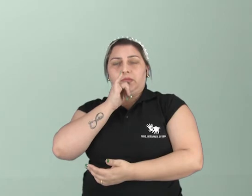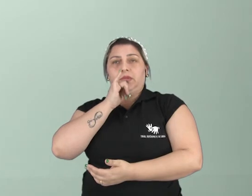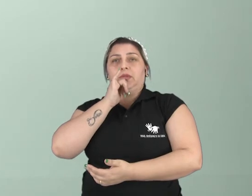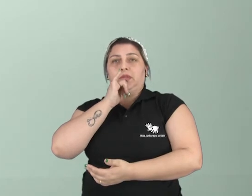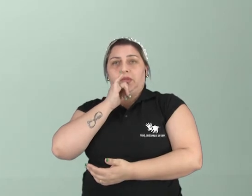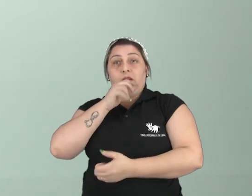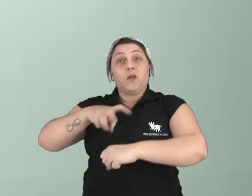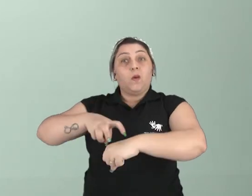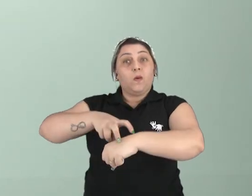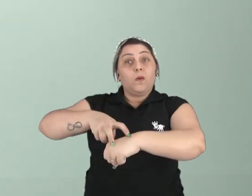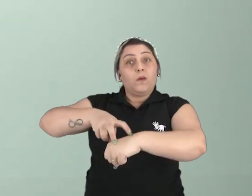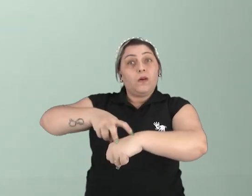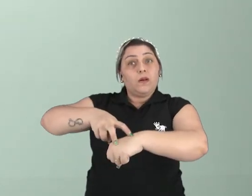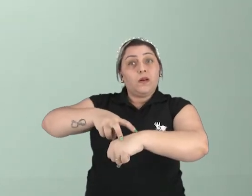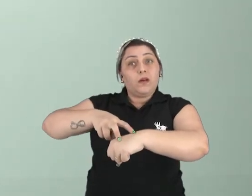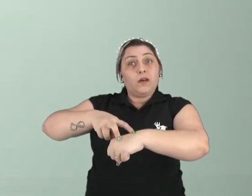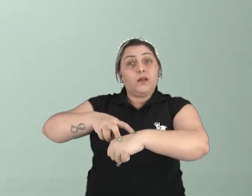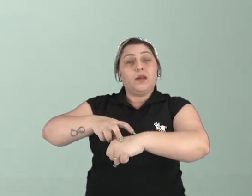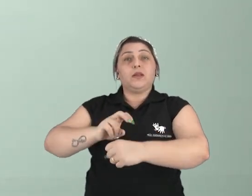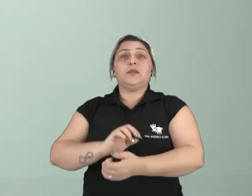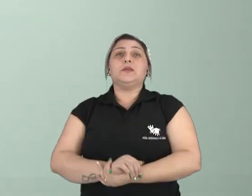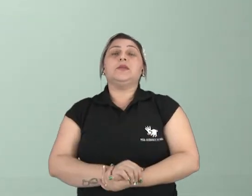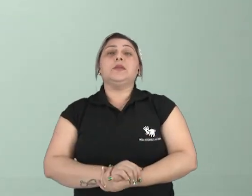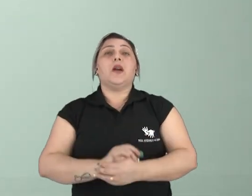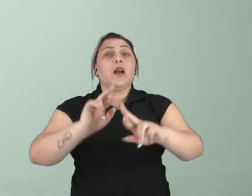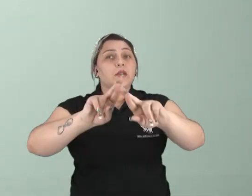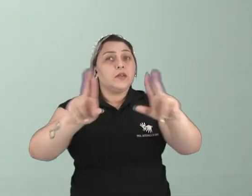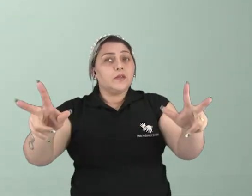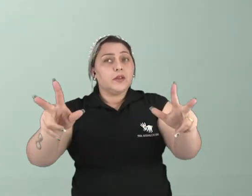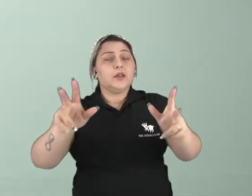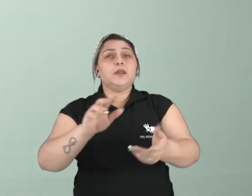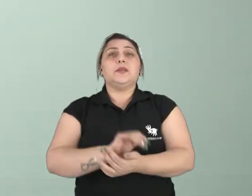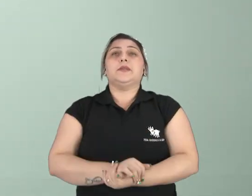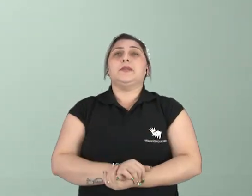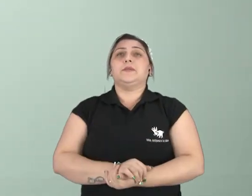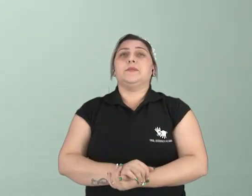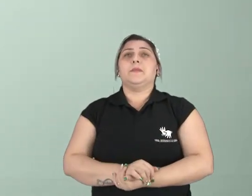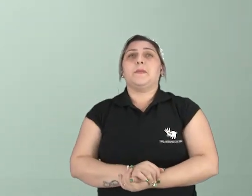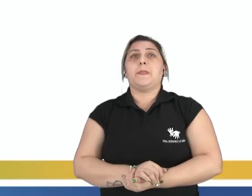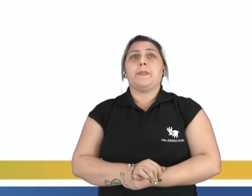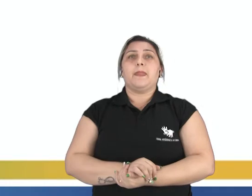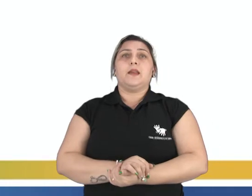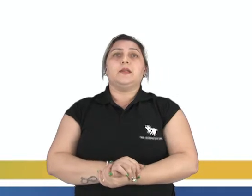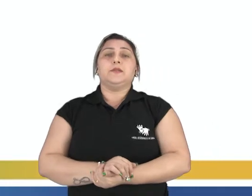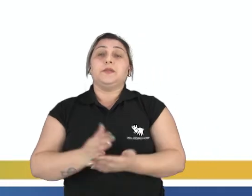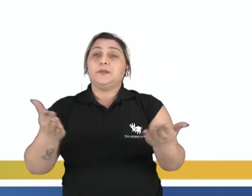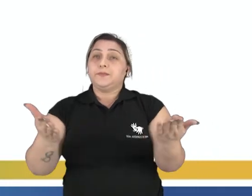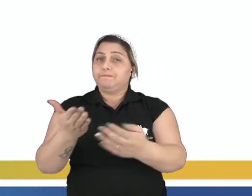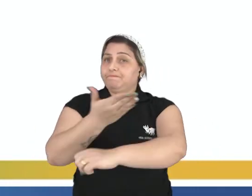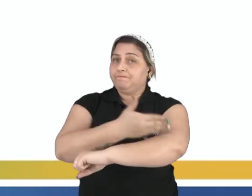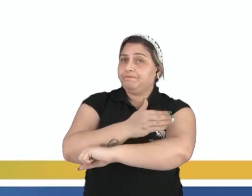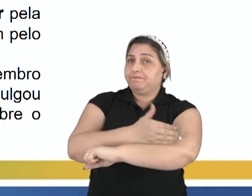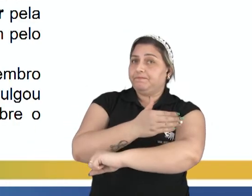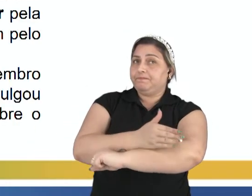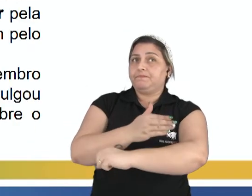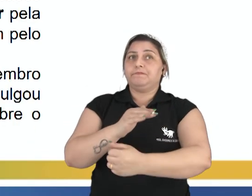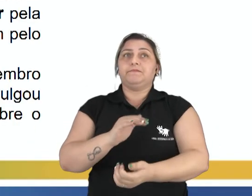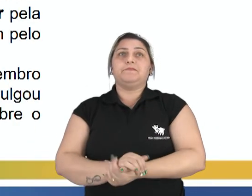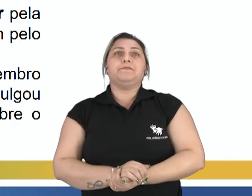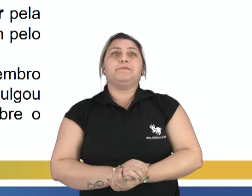Tá certo? É uma diferenciação aí sobre o fato, tá? Então vamos para o nosso